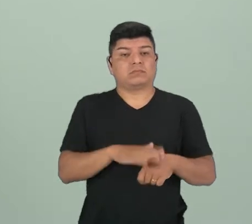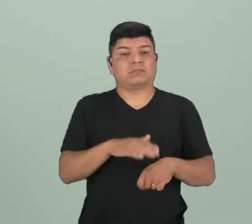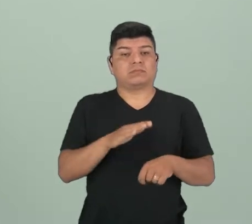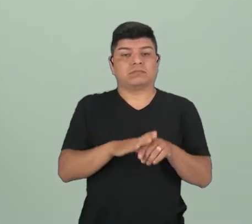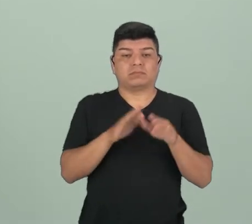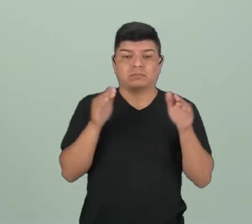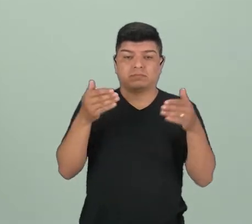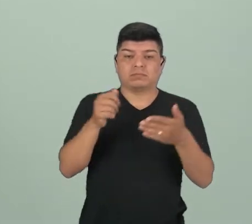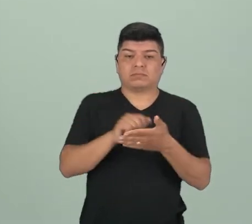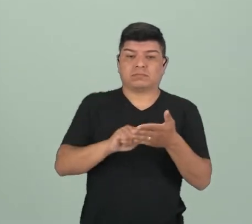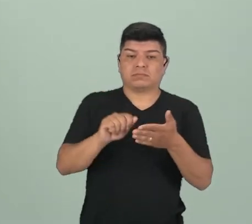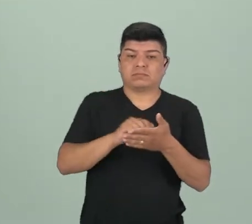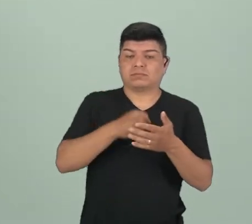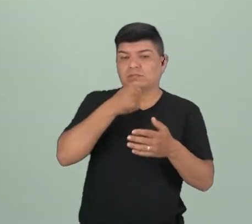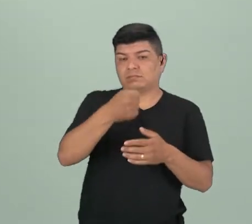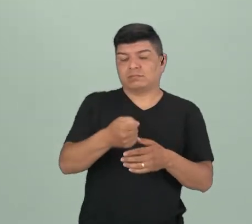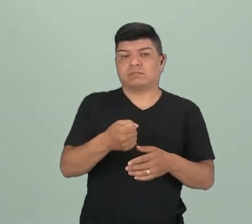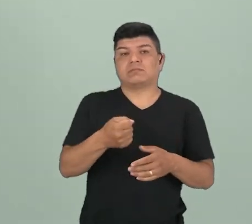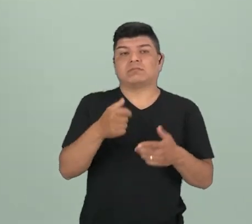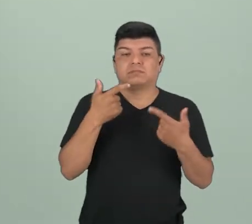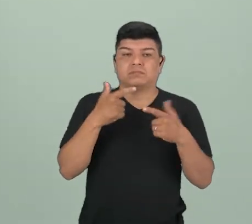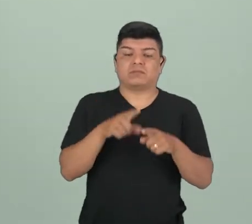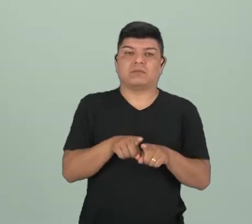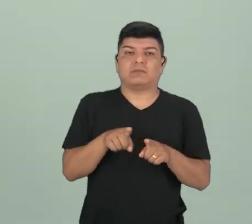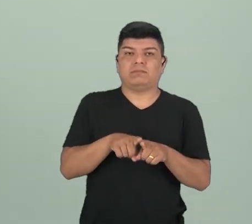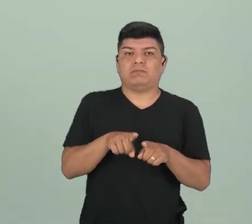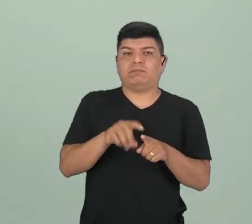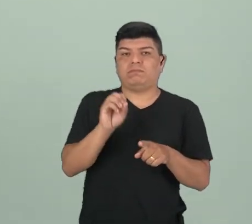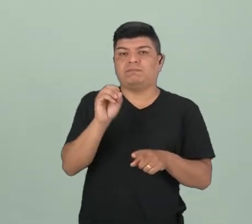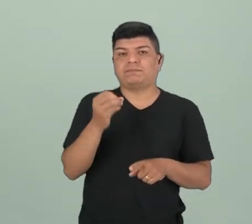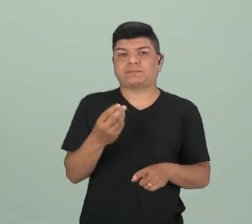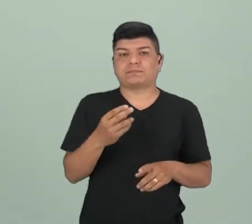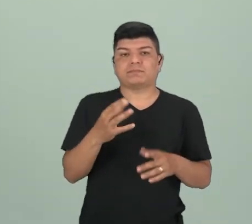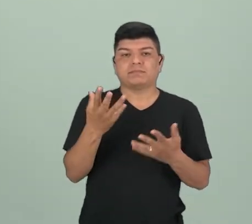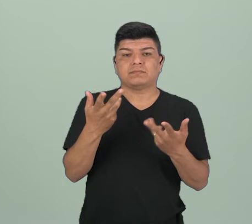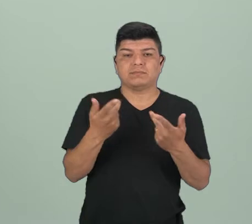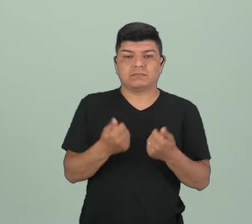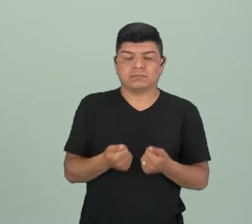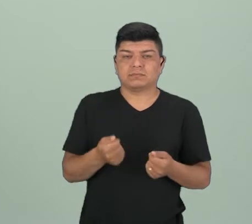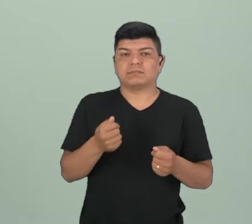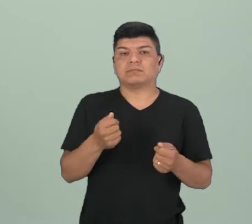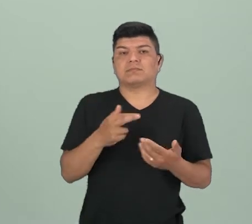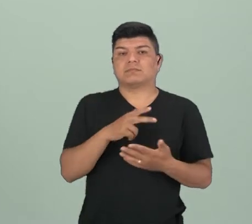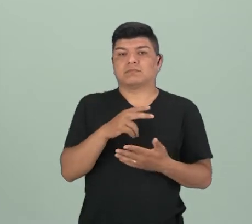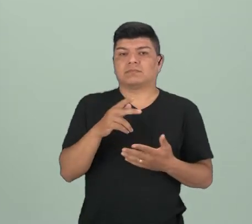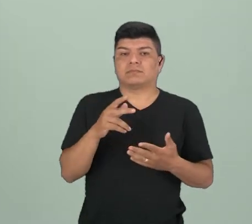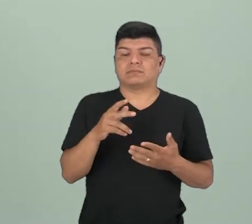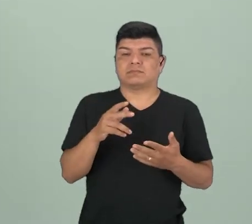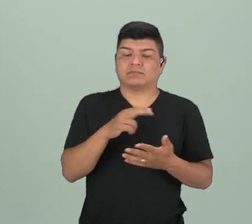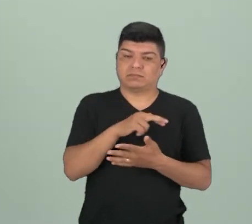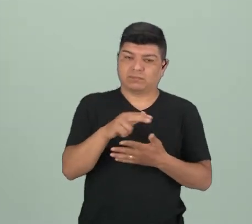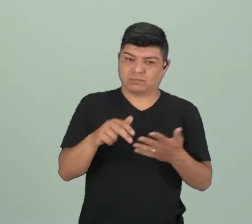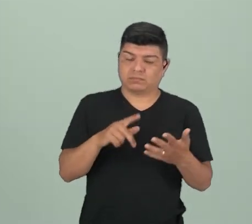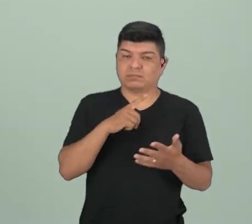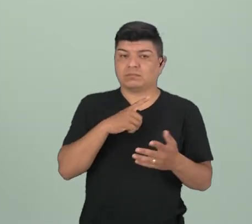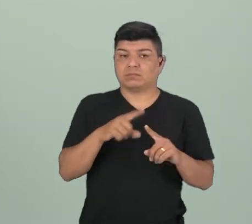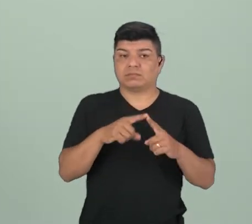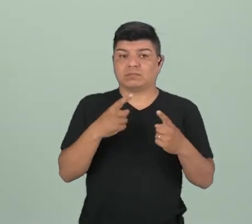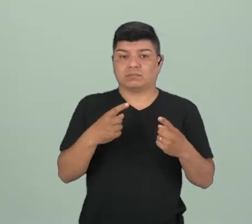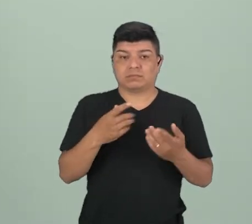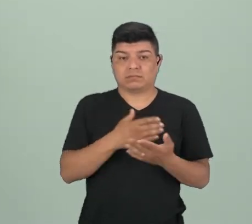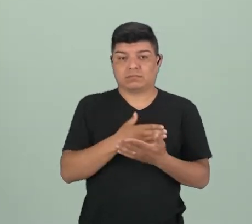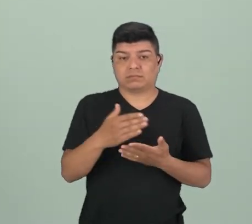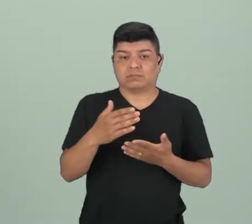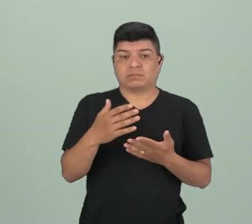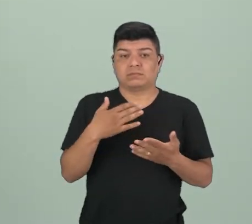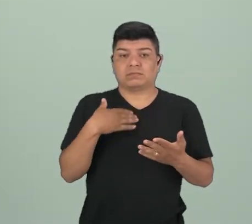tipo escritor, jornalístico, humorista, sei lá. Ou, né? Então as habilidades elas são muitas, assim, as opções também são vastas, mas você tem que começar a